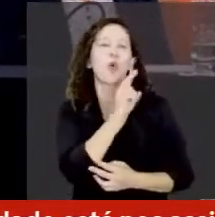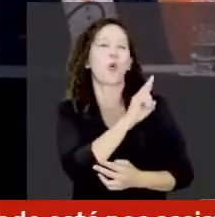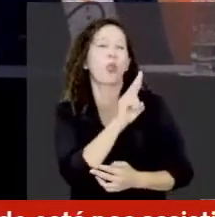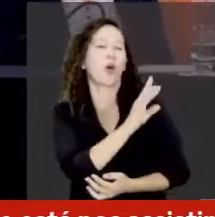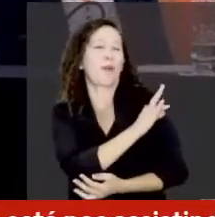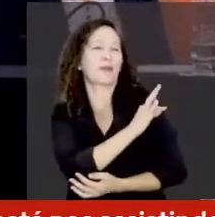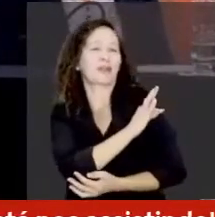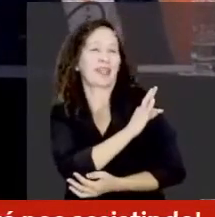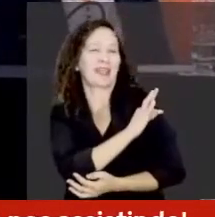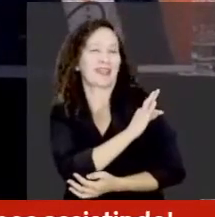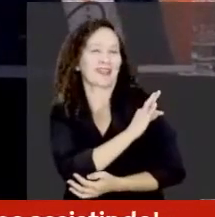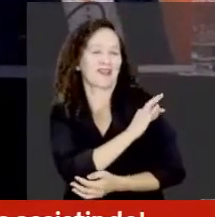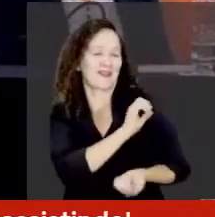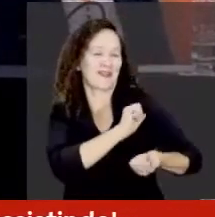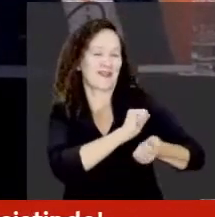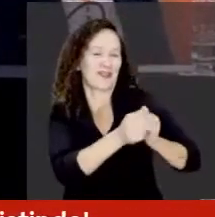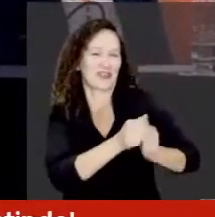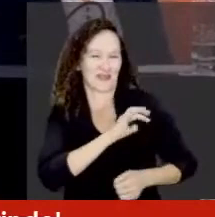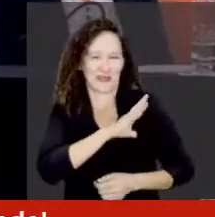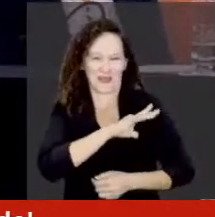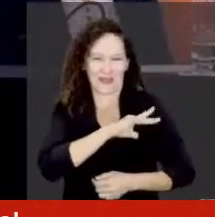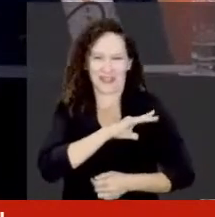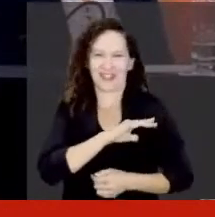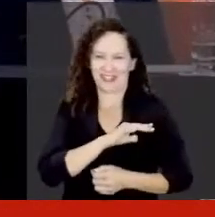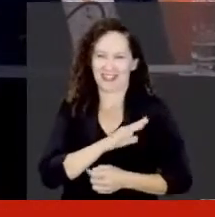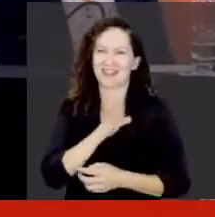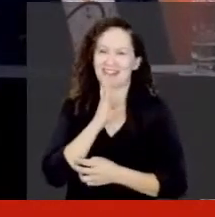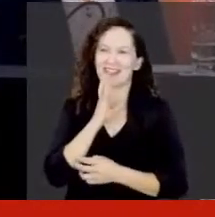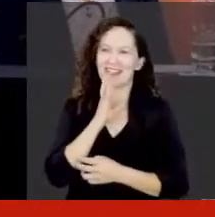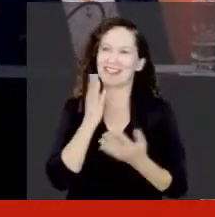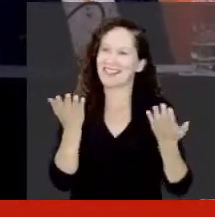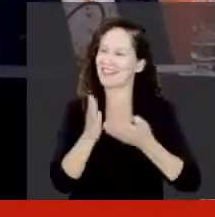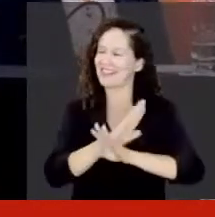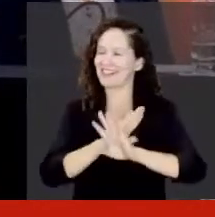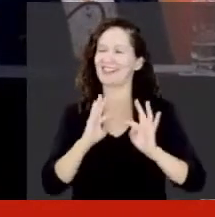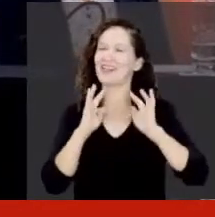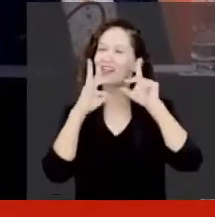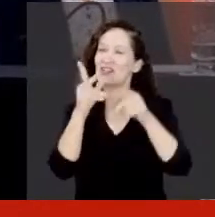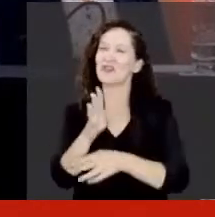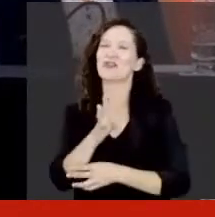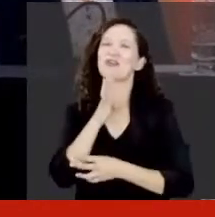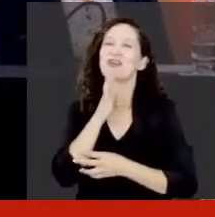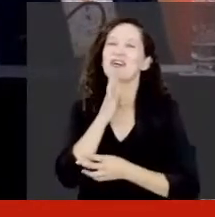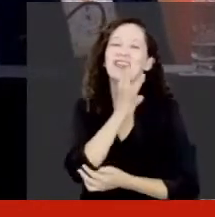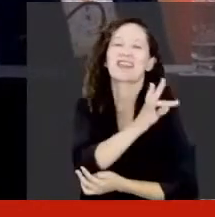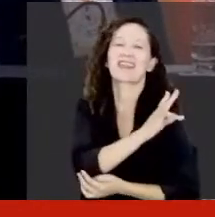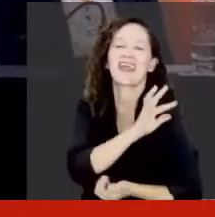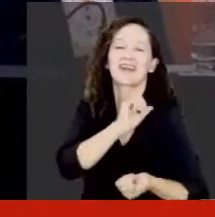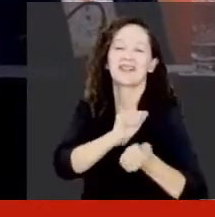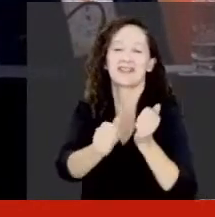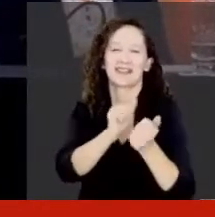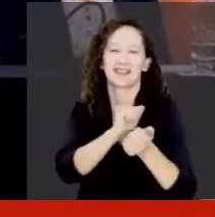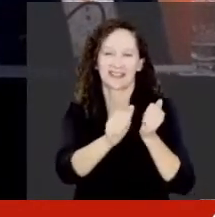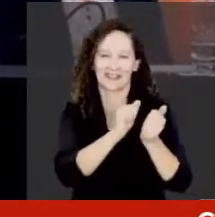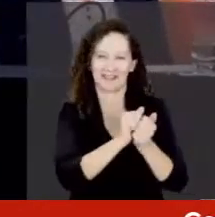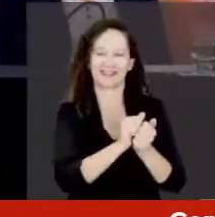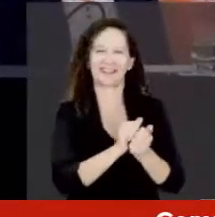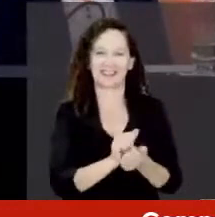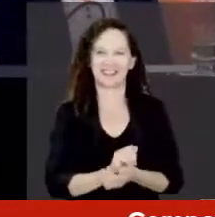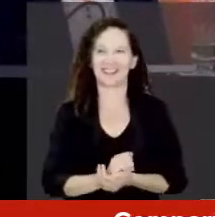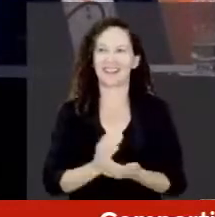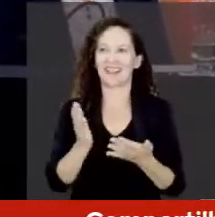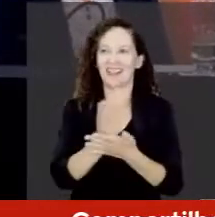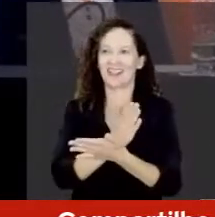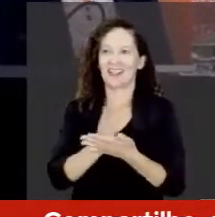Humanos, que ali está tudo escrito, que o povo tem direito a tudo o que ele indica e que a gente não consegue cumprir. Então,